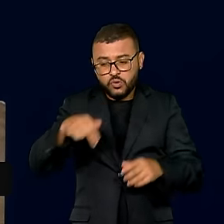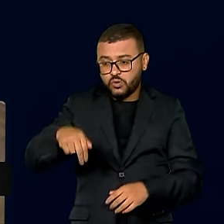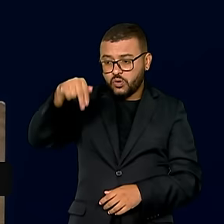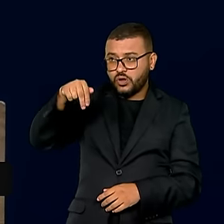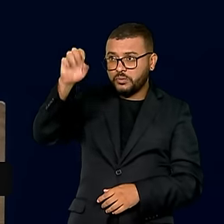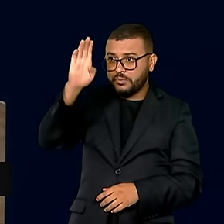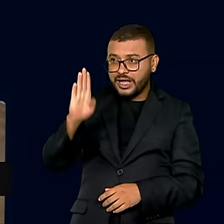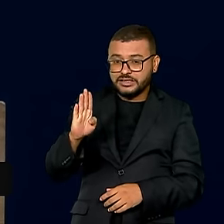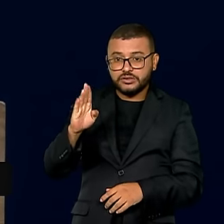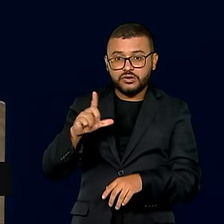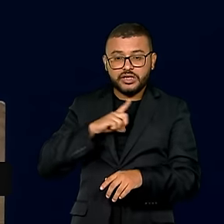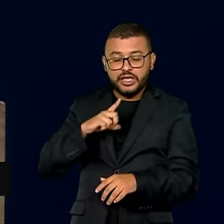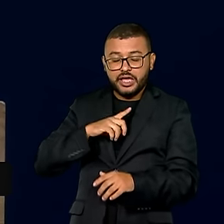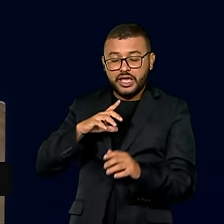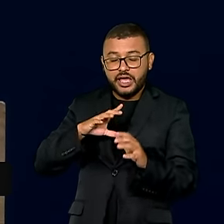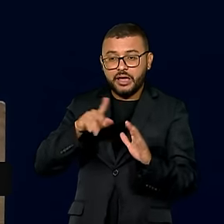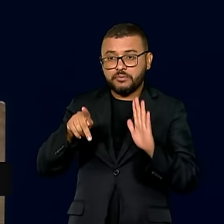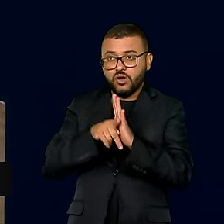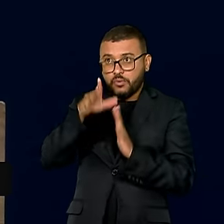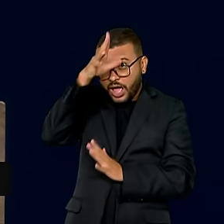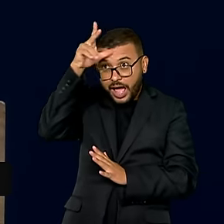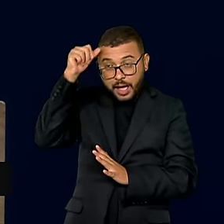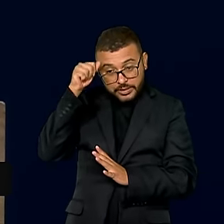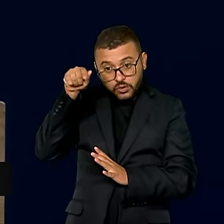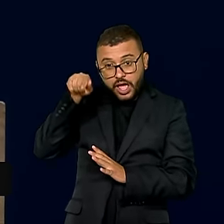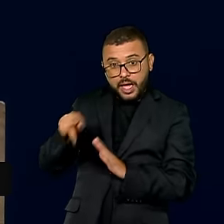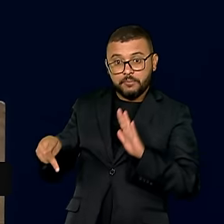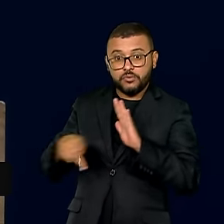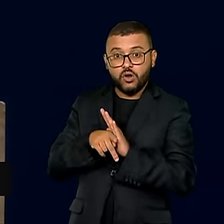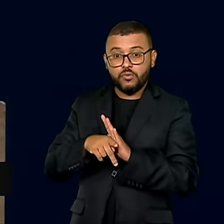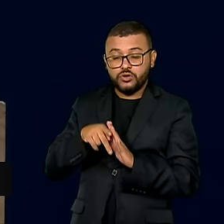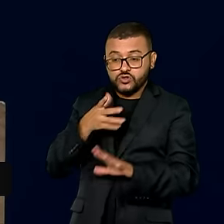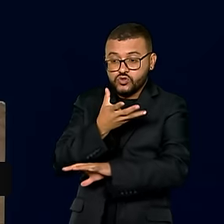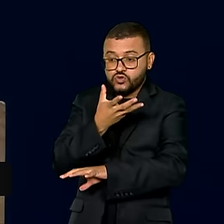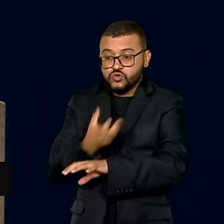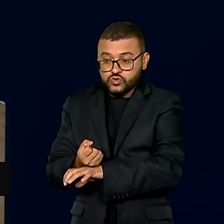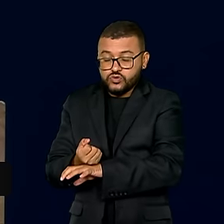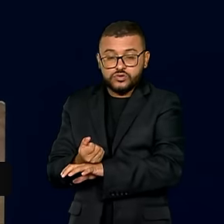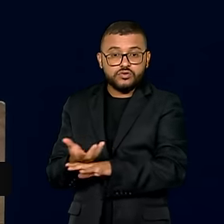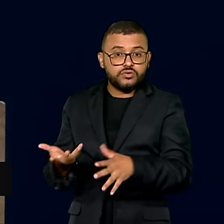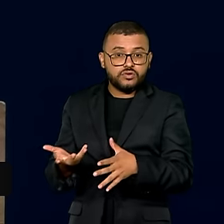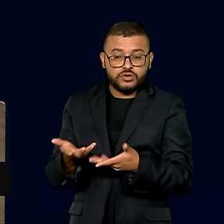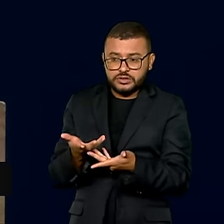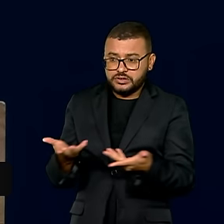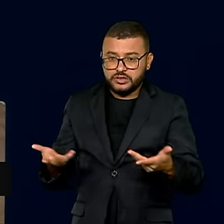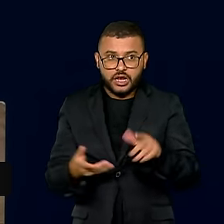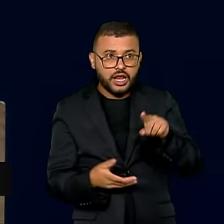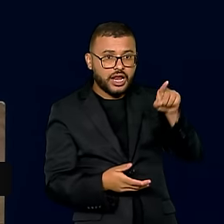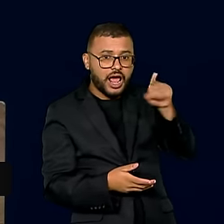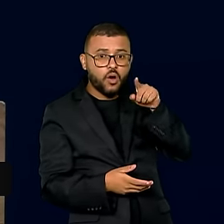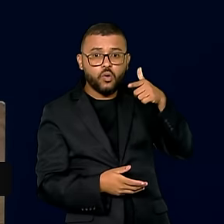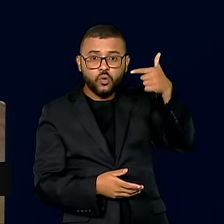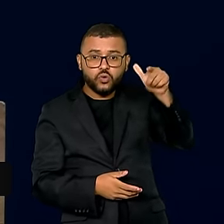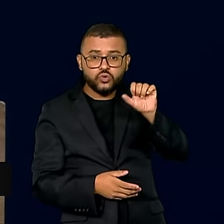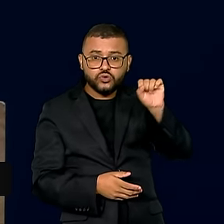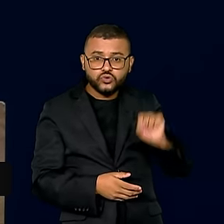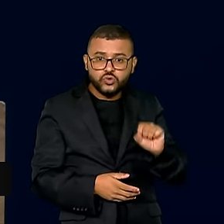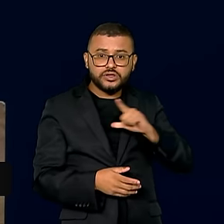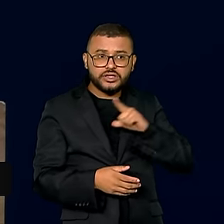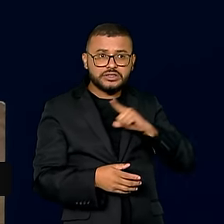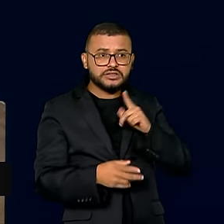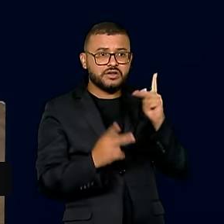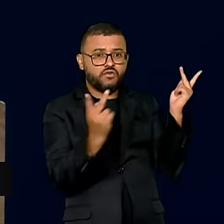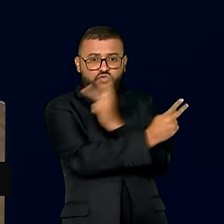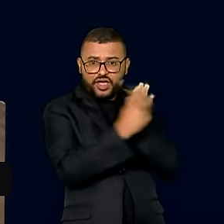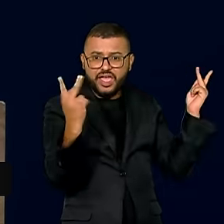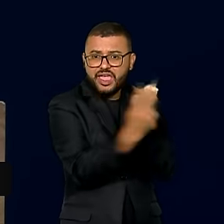Brasil, a Amazônia amarga uma das mais trágicas secas de sua história. No sul, tempestades e